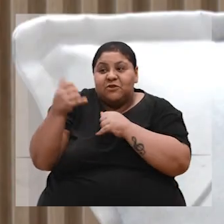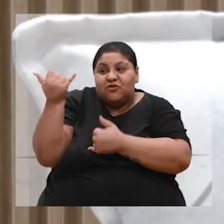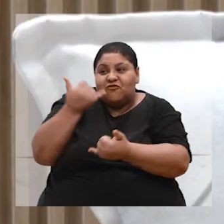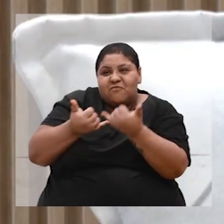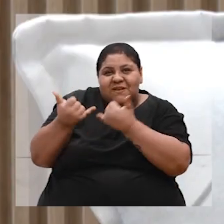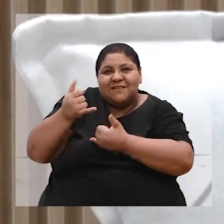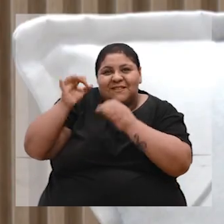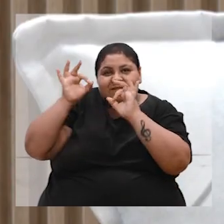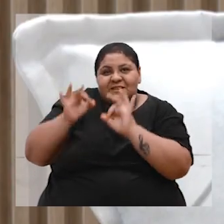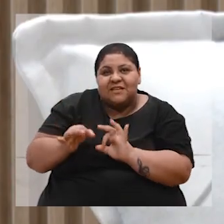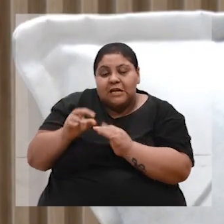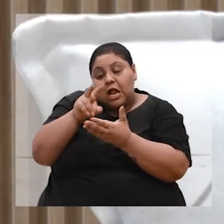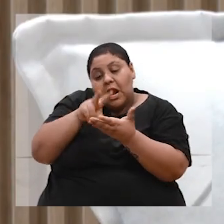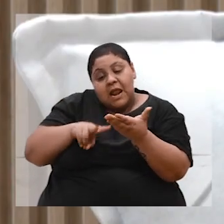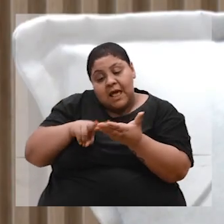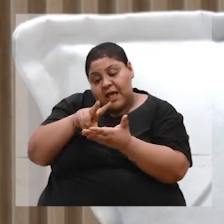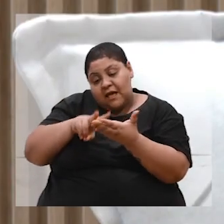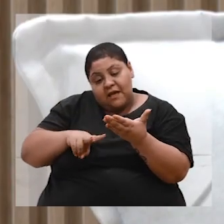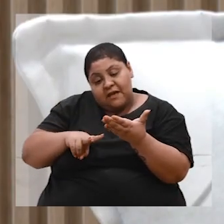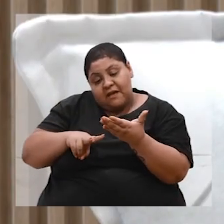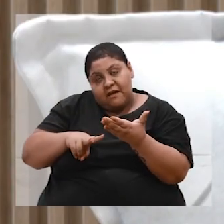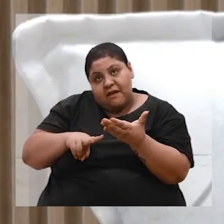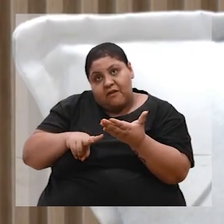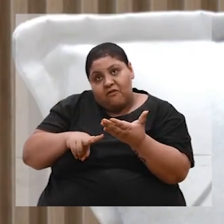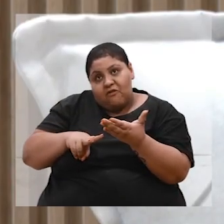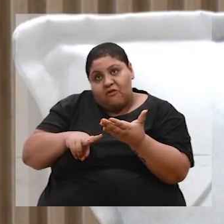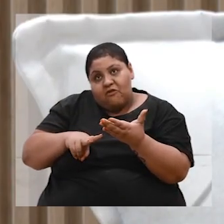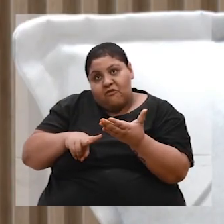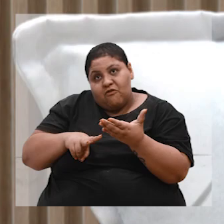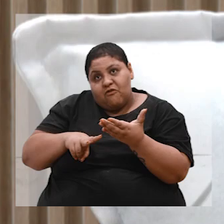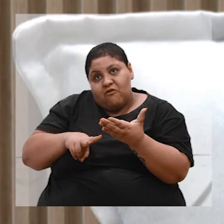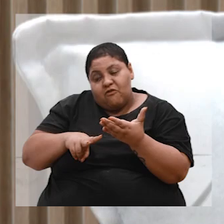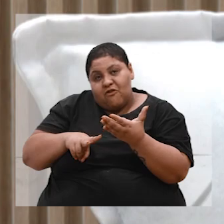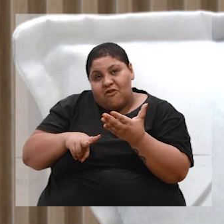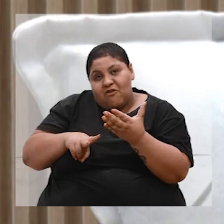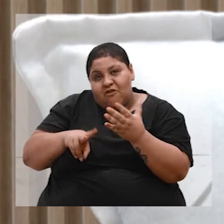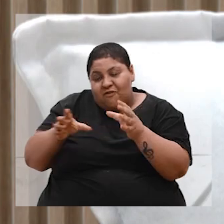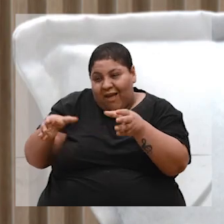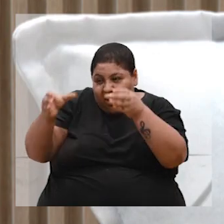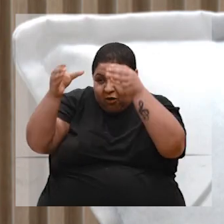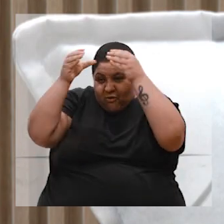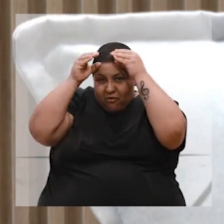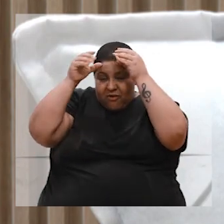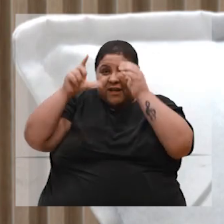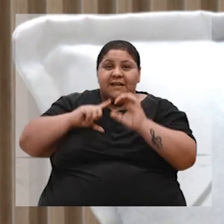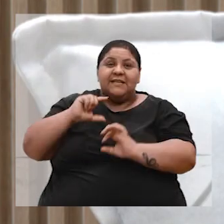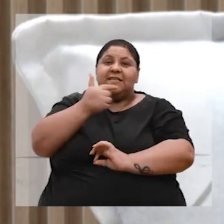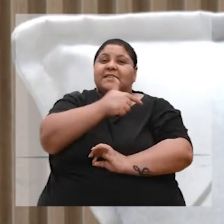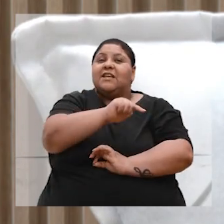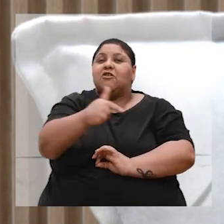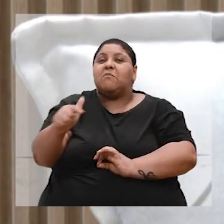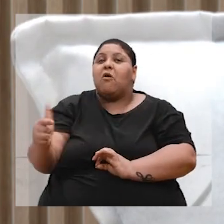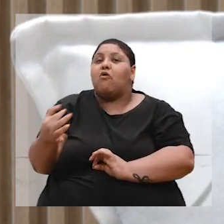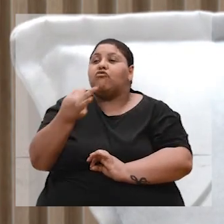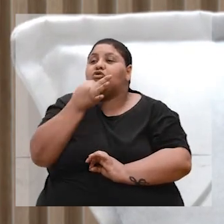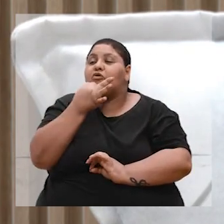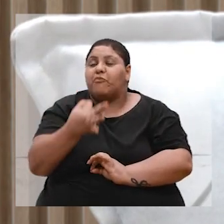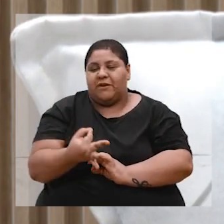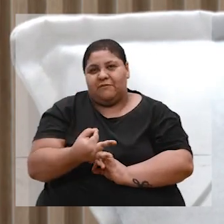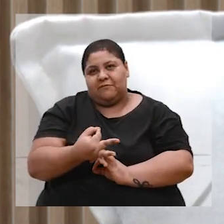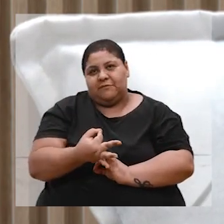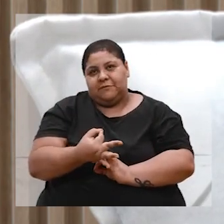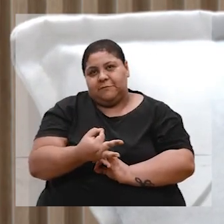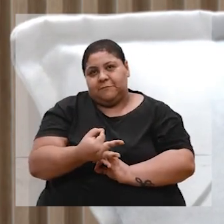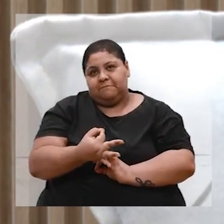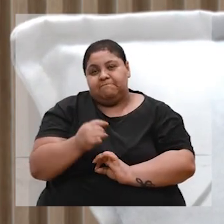buscar a informação precisa, que tu vai ler e vai preencher aquilo que não está dito no texto, então que tu tem um outro lugar,